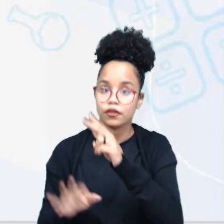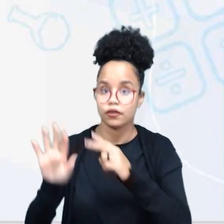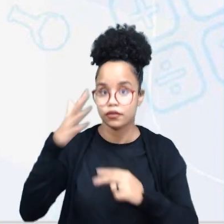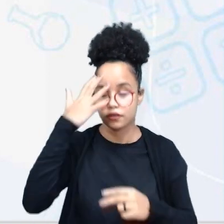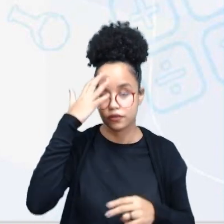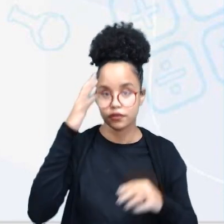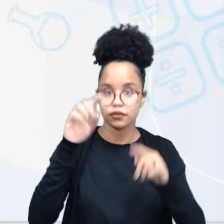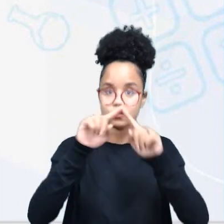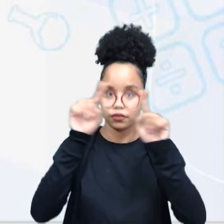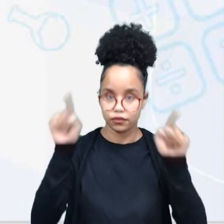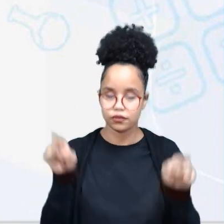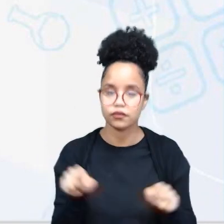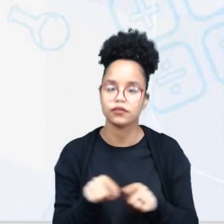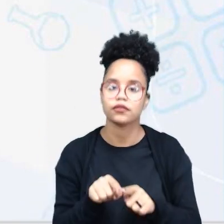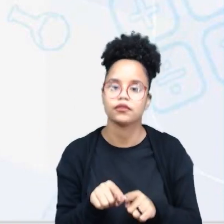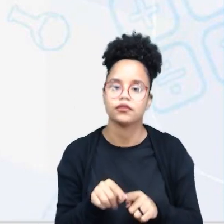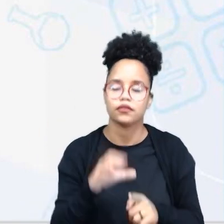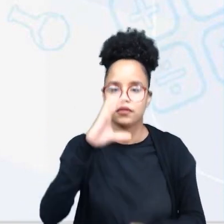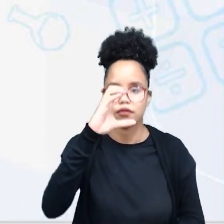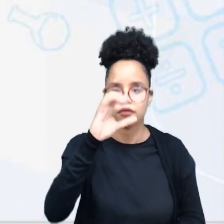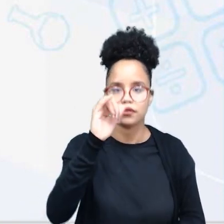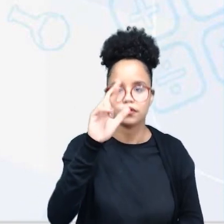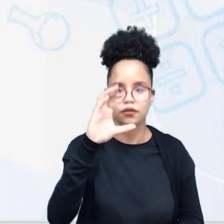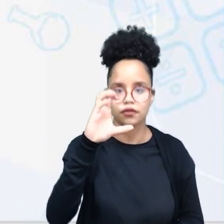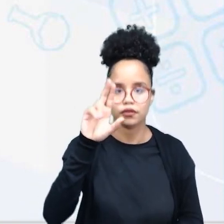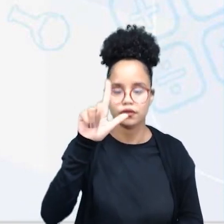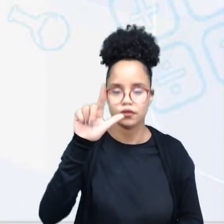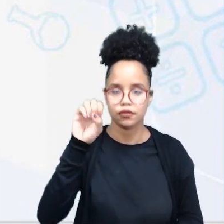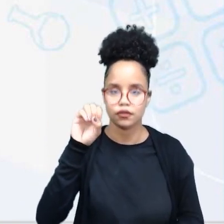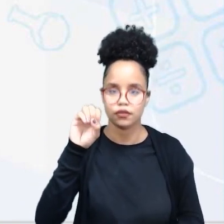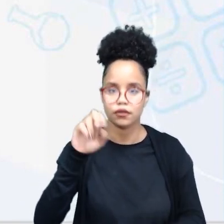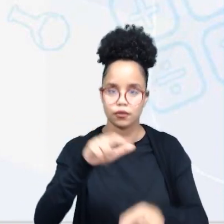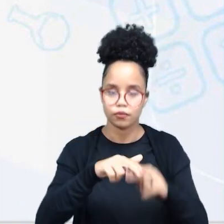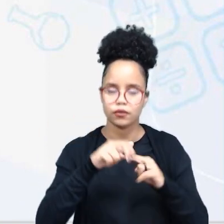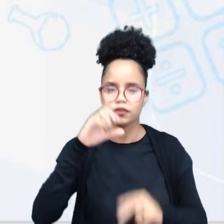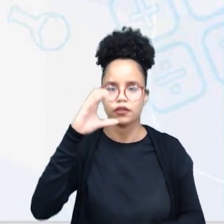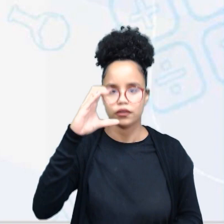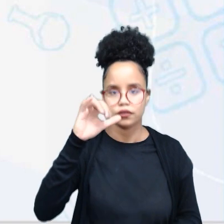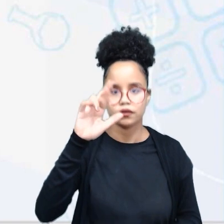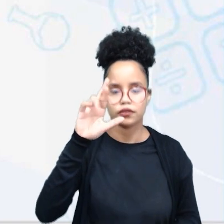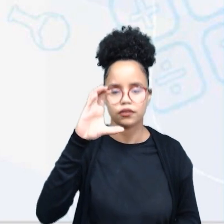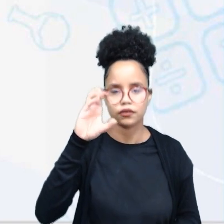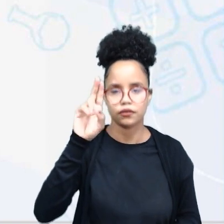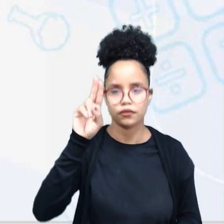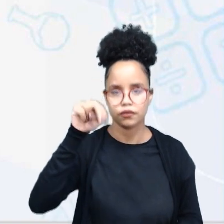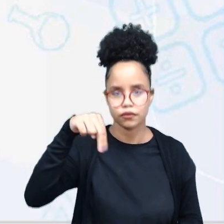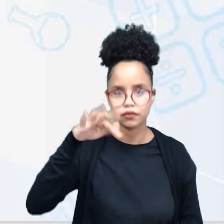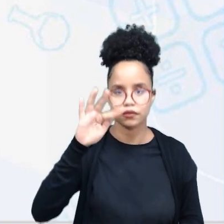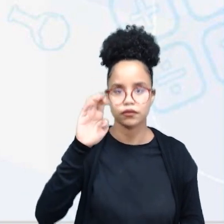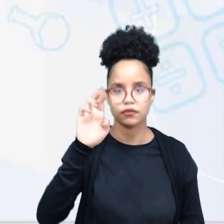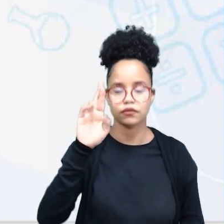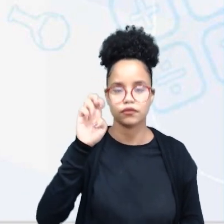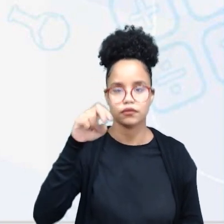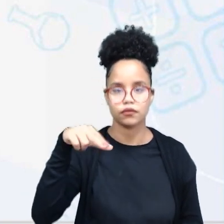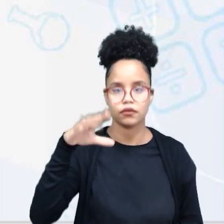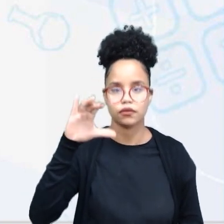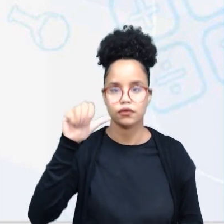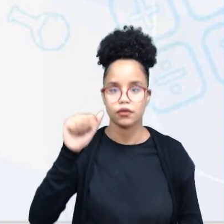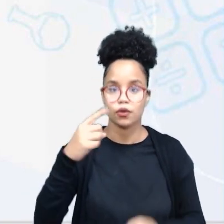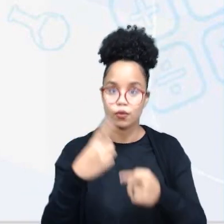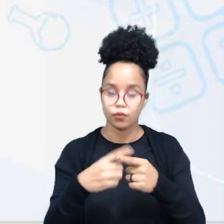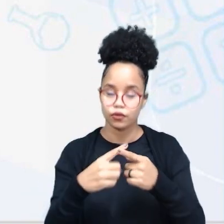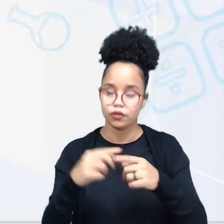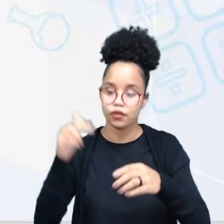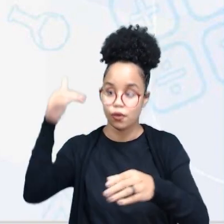definição de circo Então essa definição de círculo é decorrente da definição de circunferência pois o ciclo a região interna da